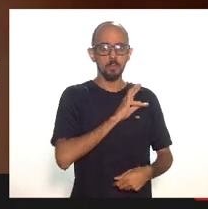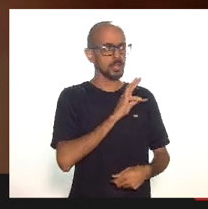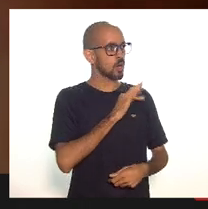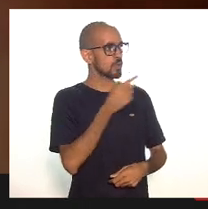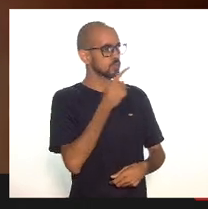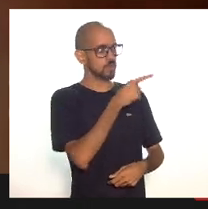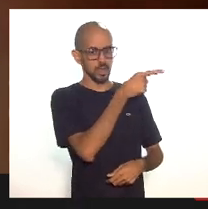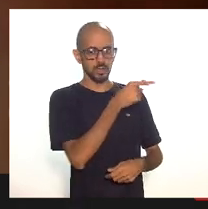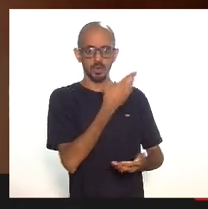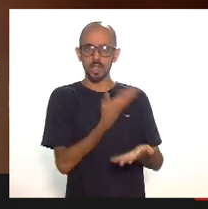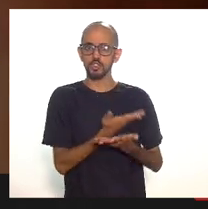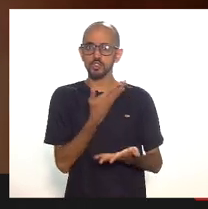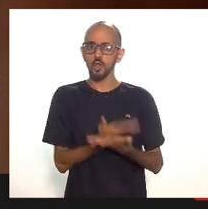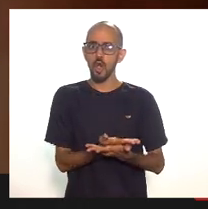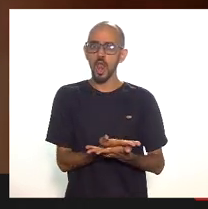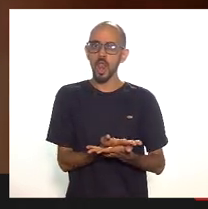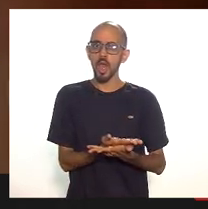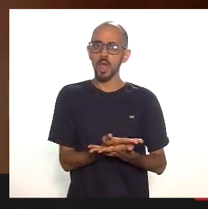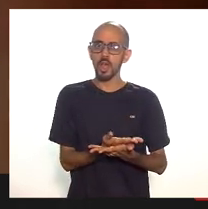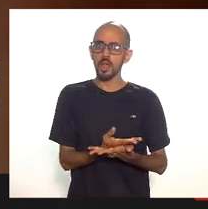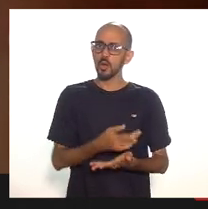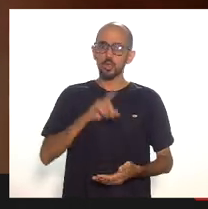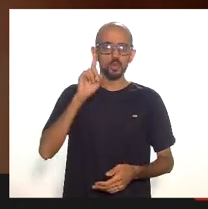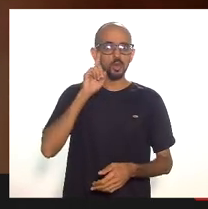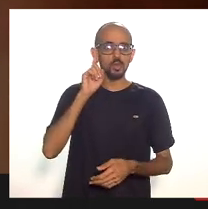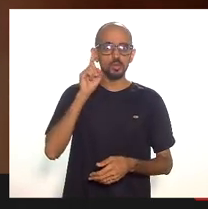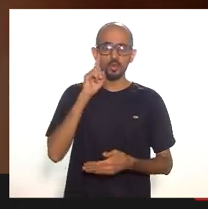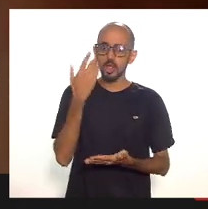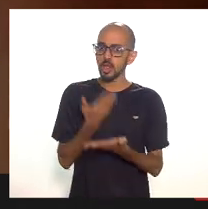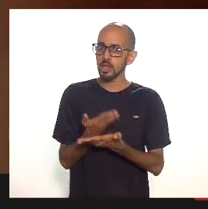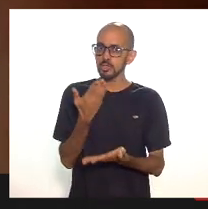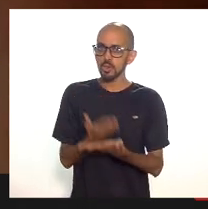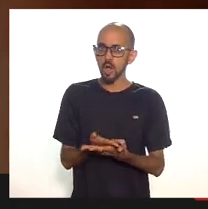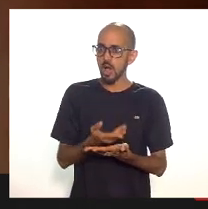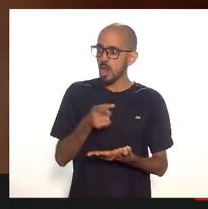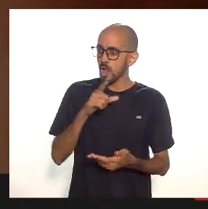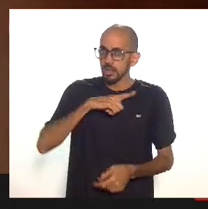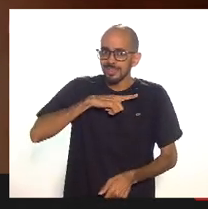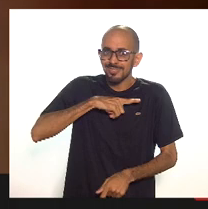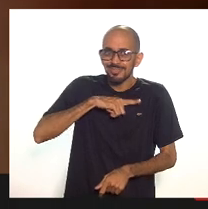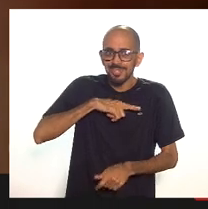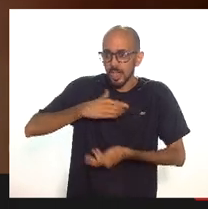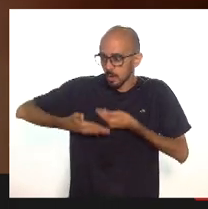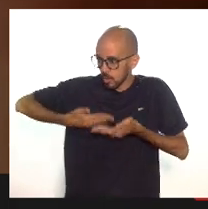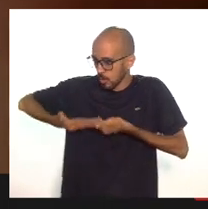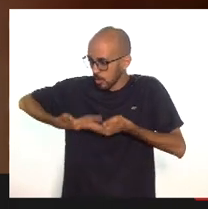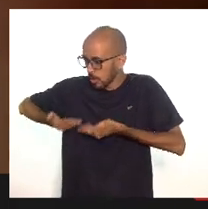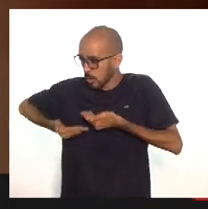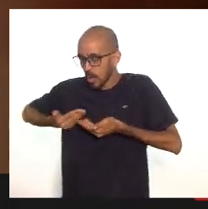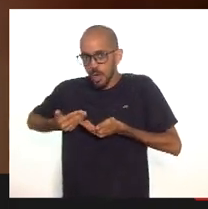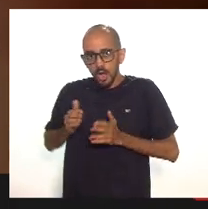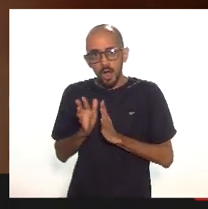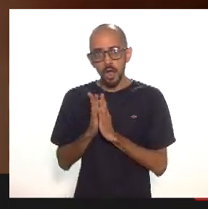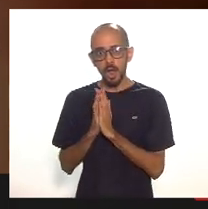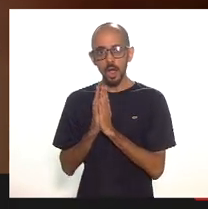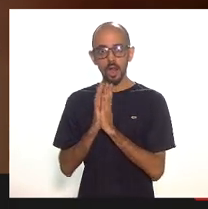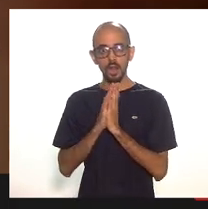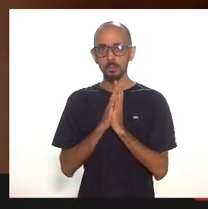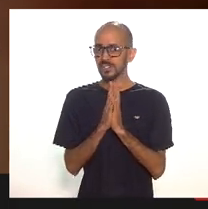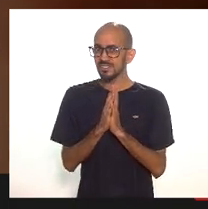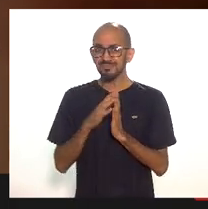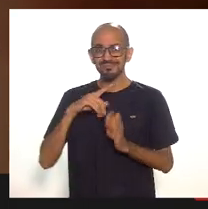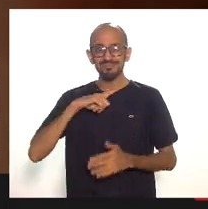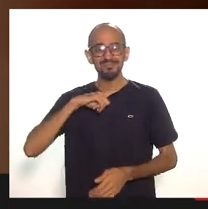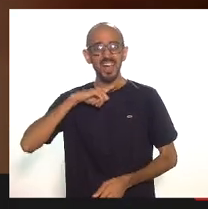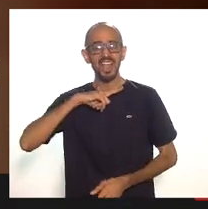escolas. O cotidiano escolar é feito, por quem conhece escola, é feito de pequenas e recorrentes aglomerações. A escola é feita de